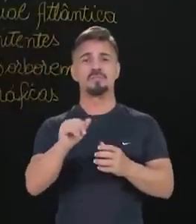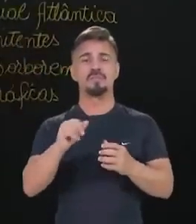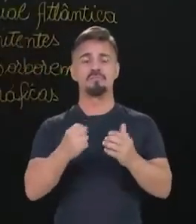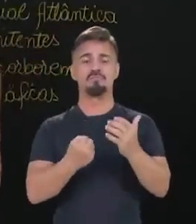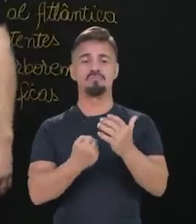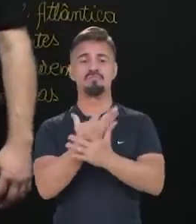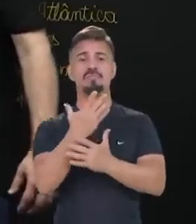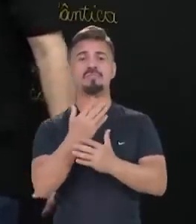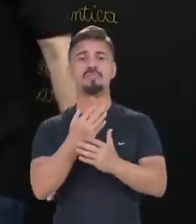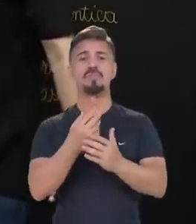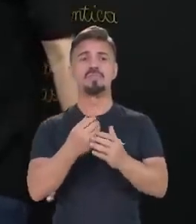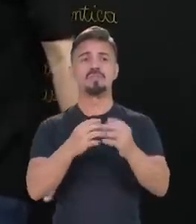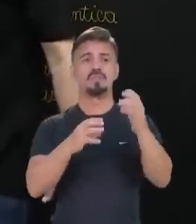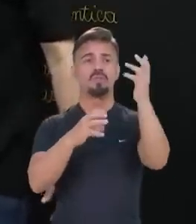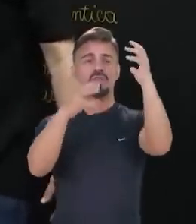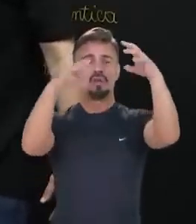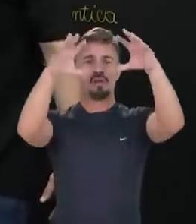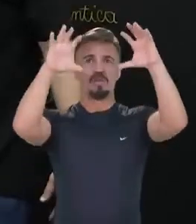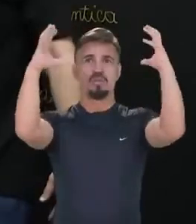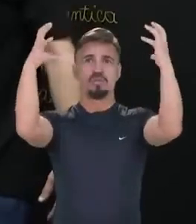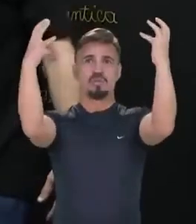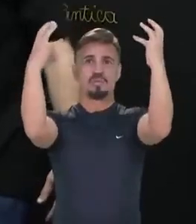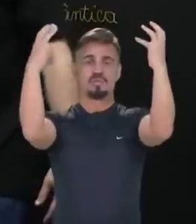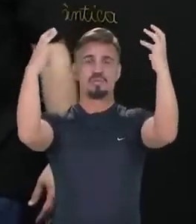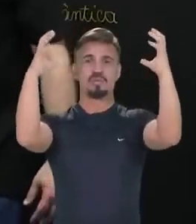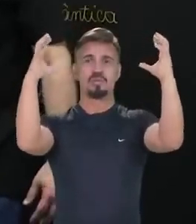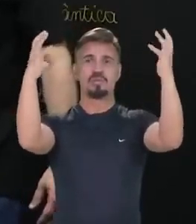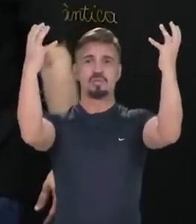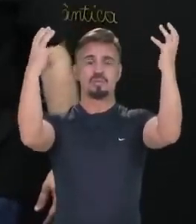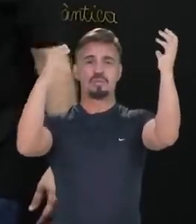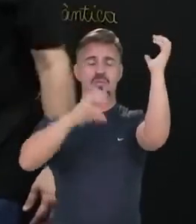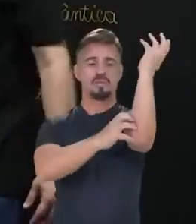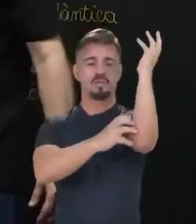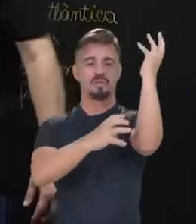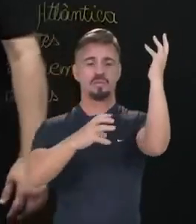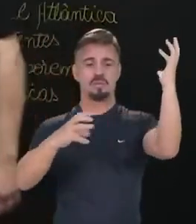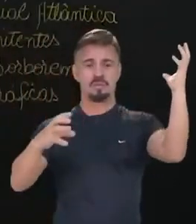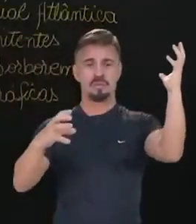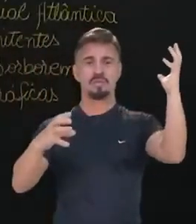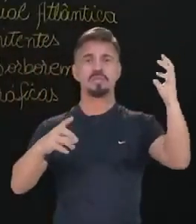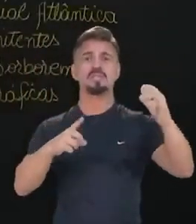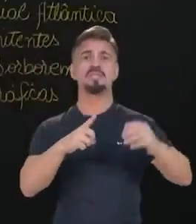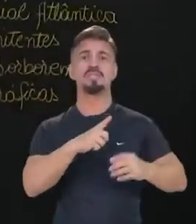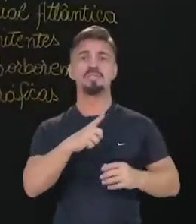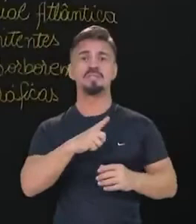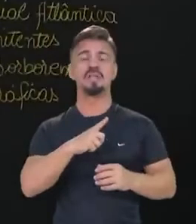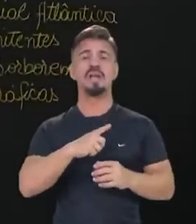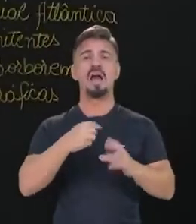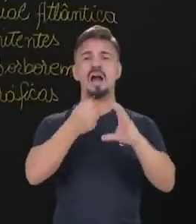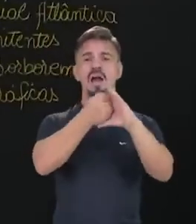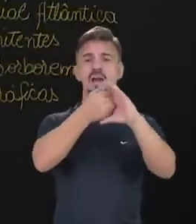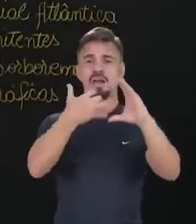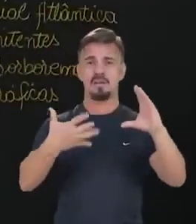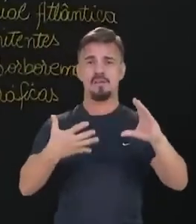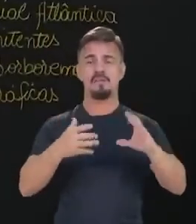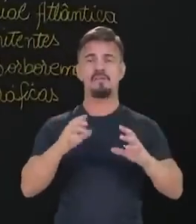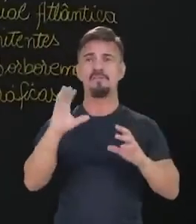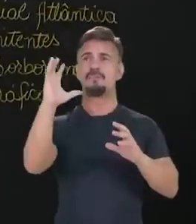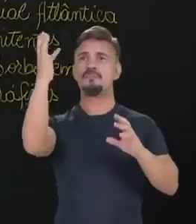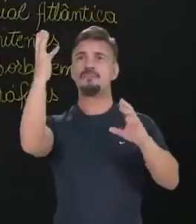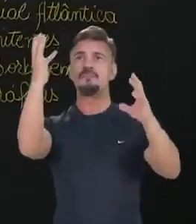formar também toda a umidade para outras áreas do Brasil. Temos, então, essa característica do